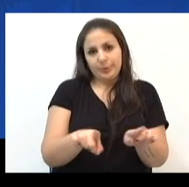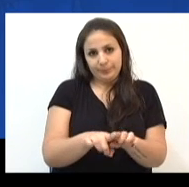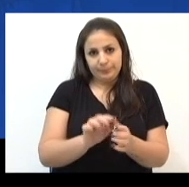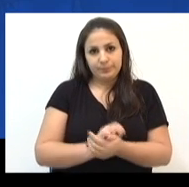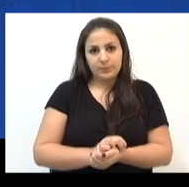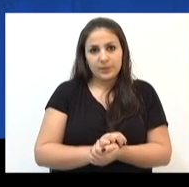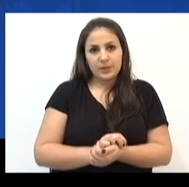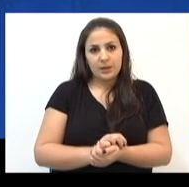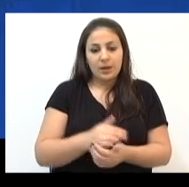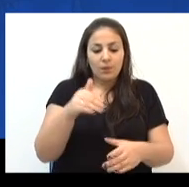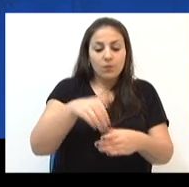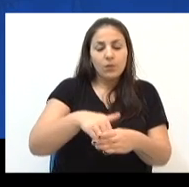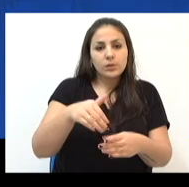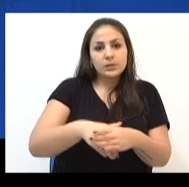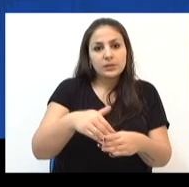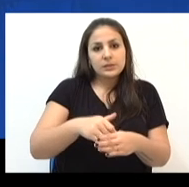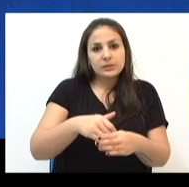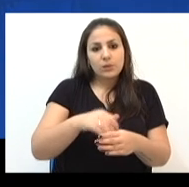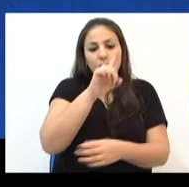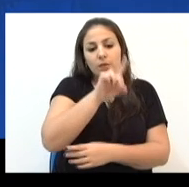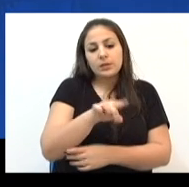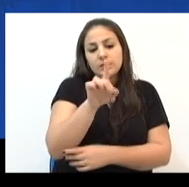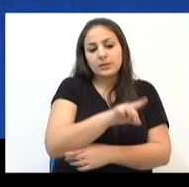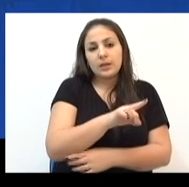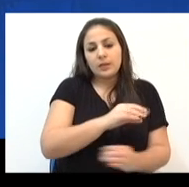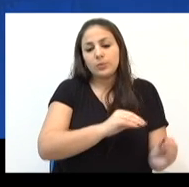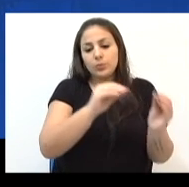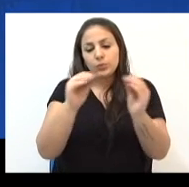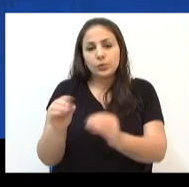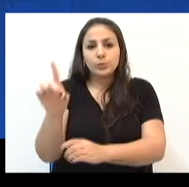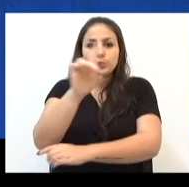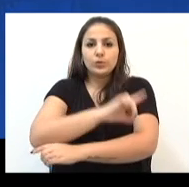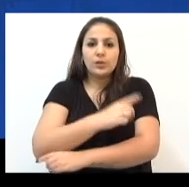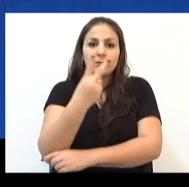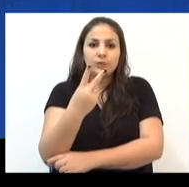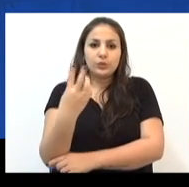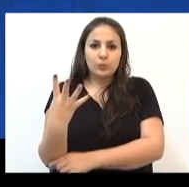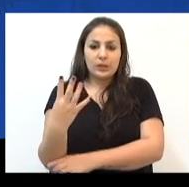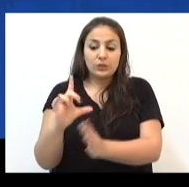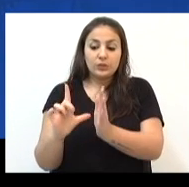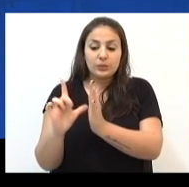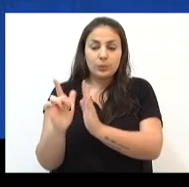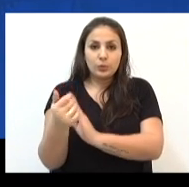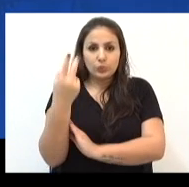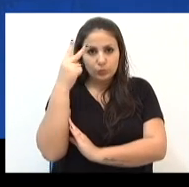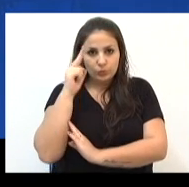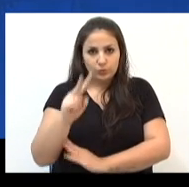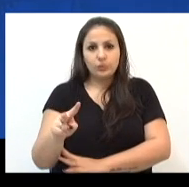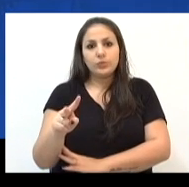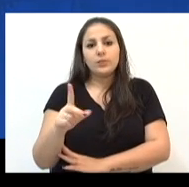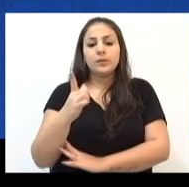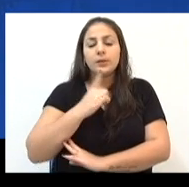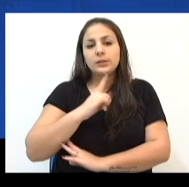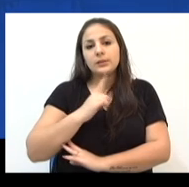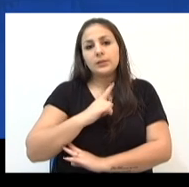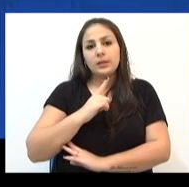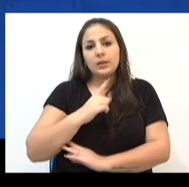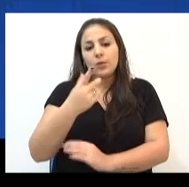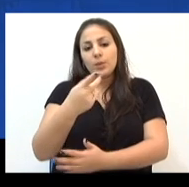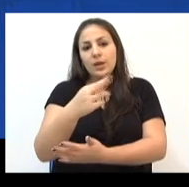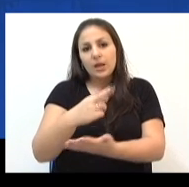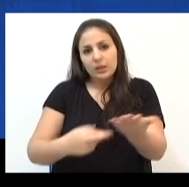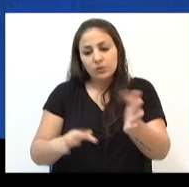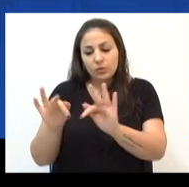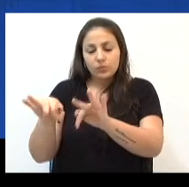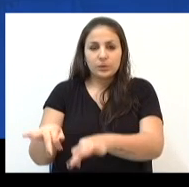A votação foi adiada para o dia 24. 2 dias depois será emitido o parecer final.